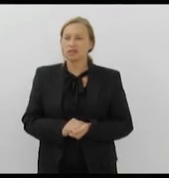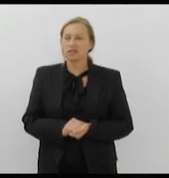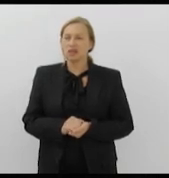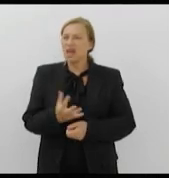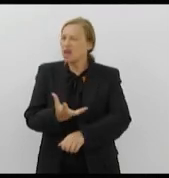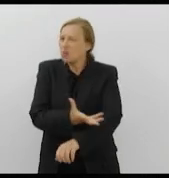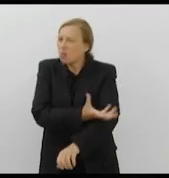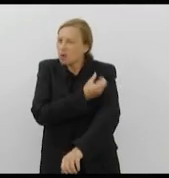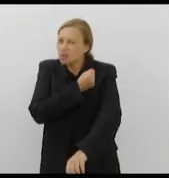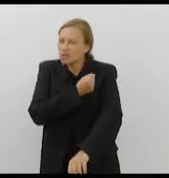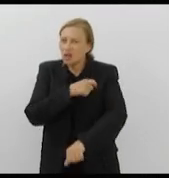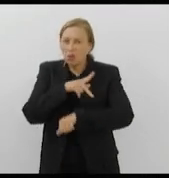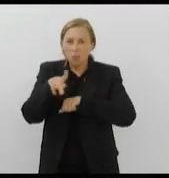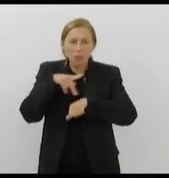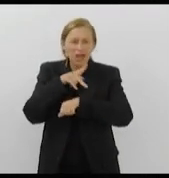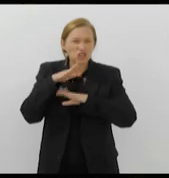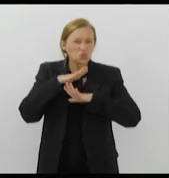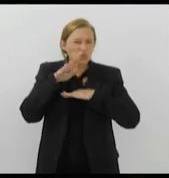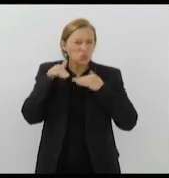emocionar o país inteiro,